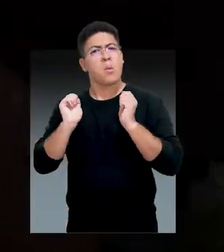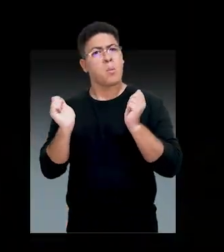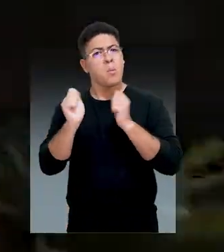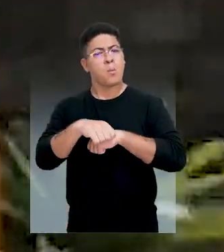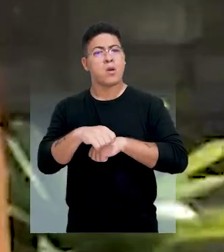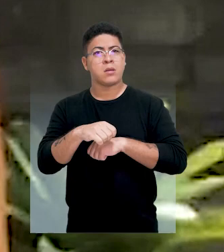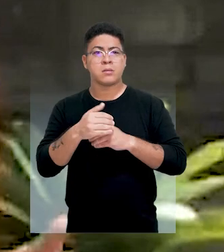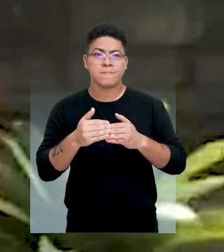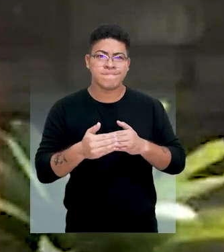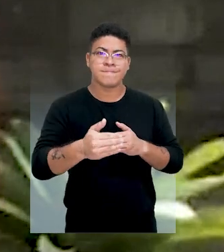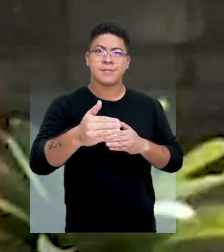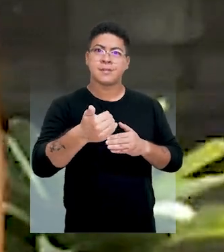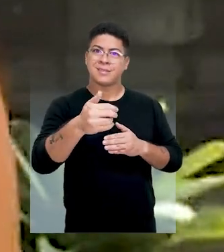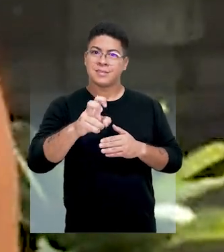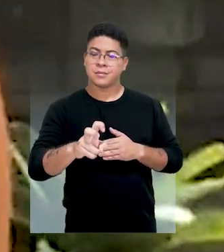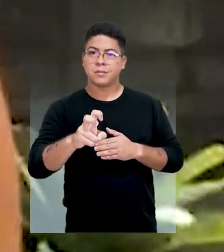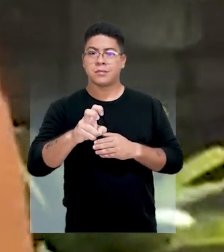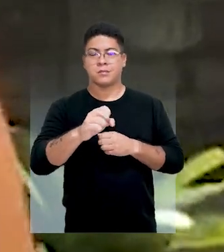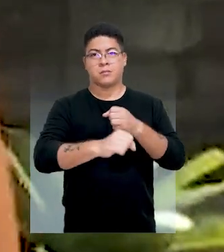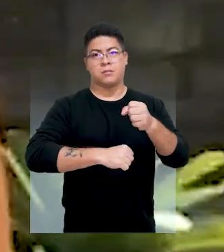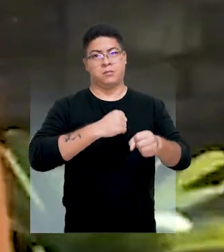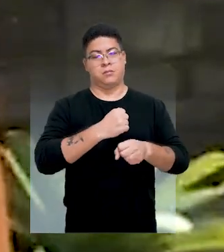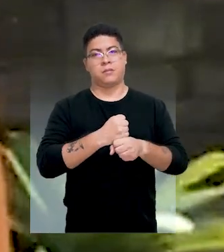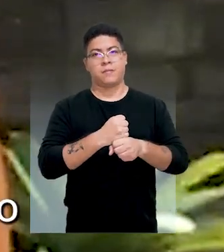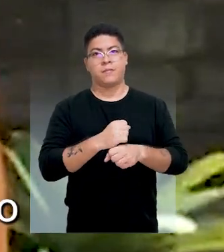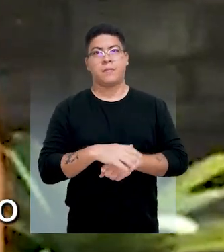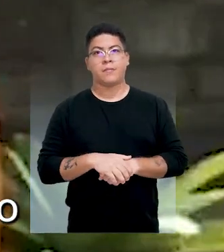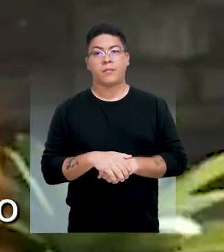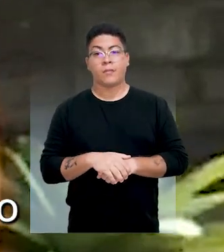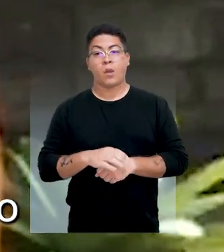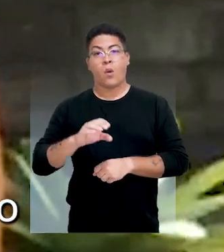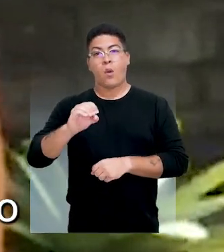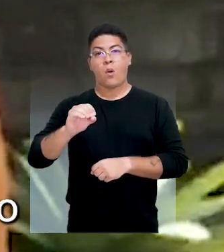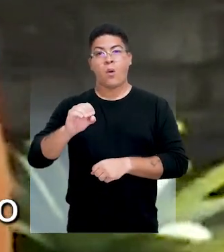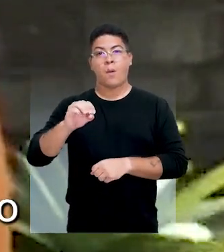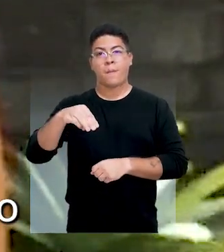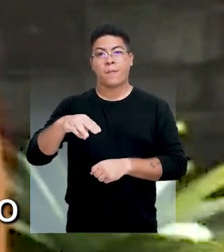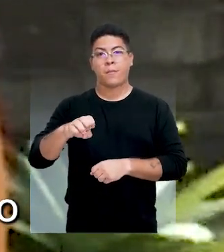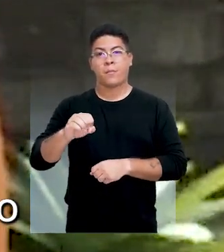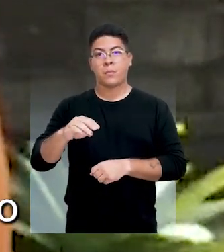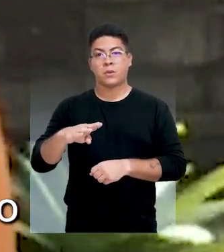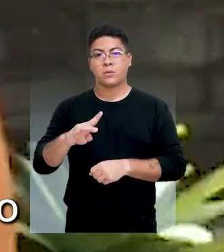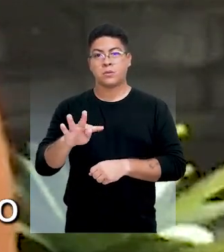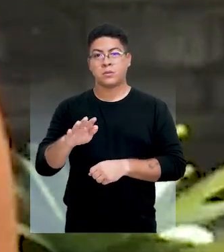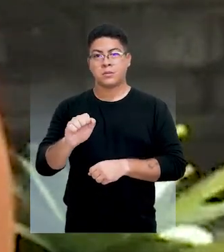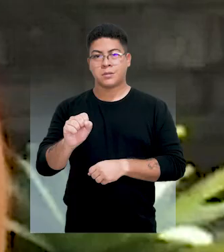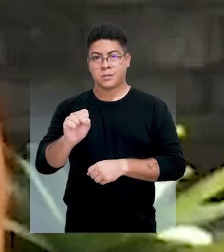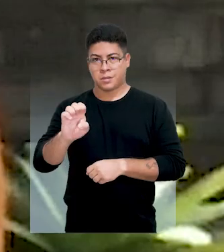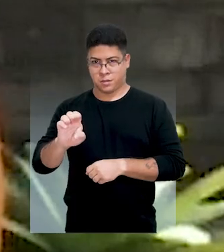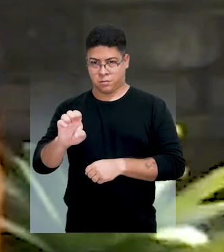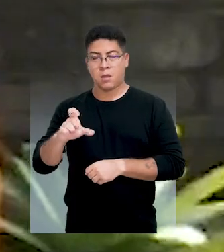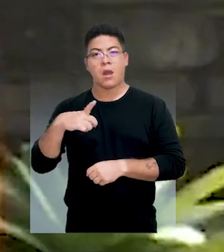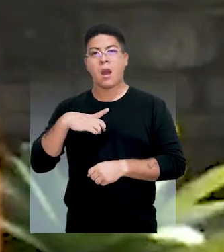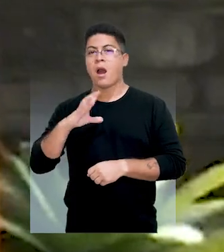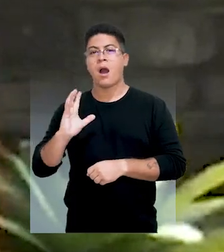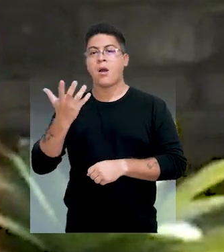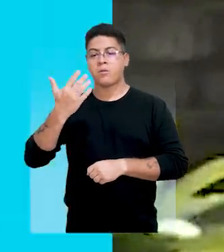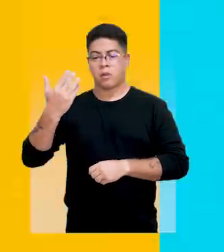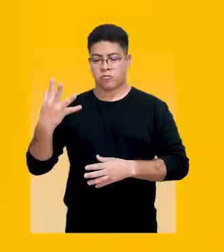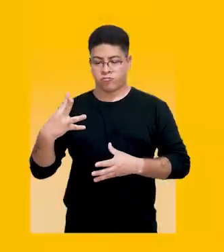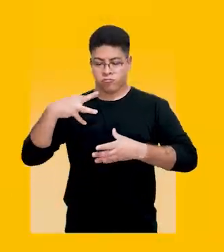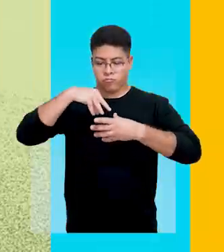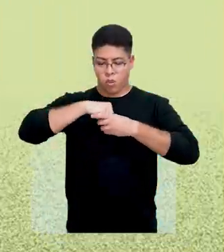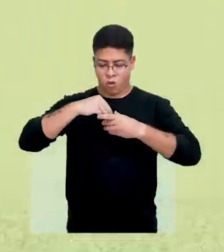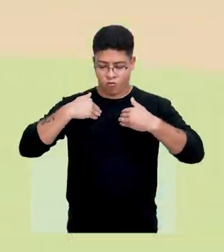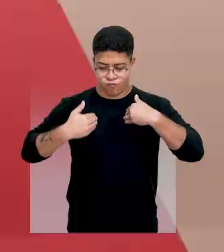15 anos? Essa estabilidade, também chamada de homeostase, é um processo interno constante do corpo para que tudo funcione